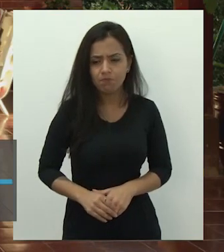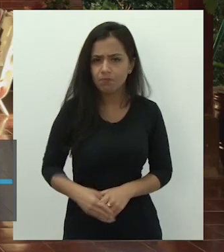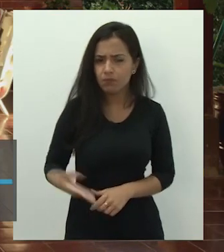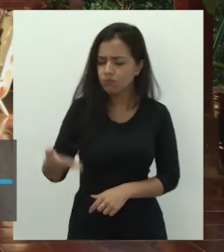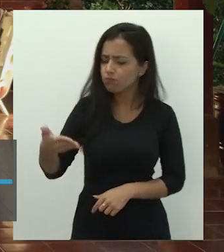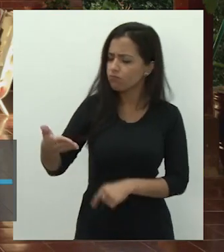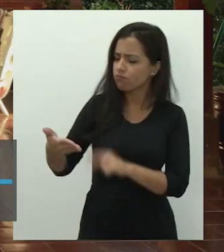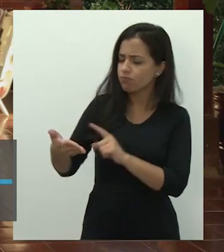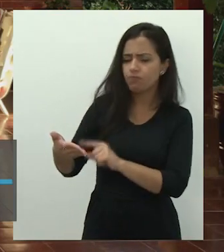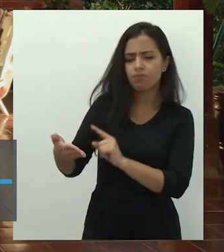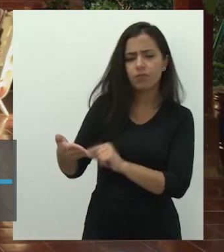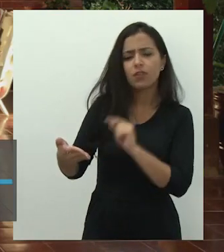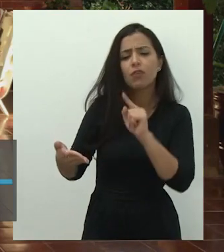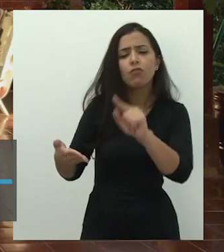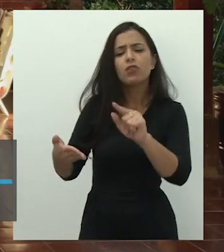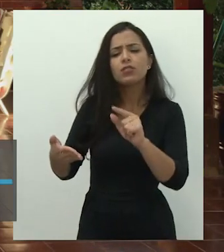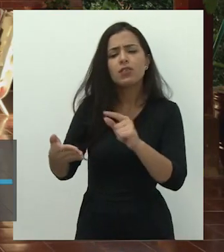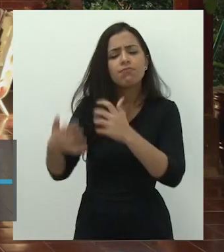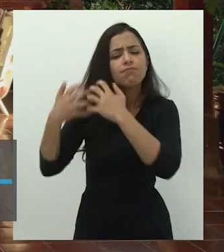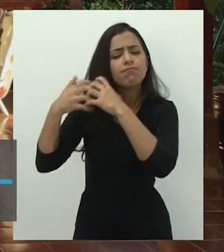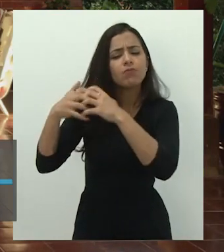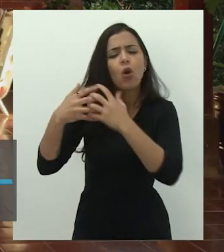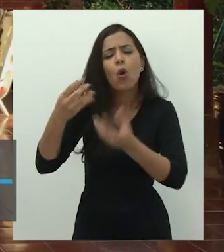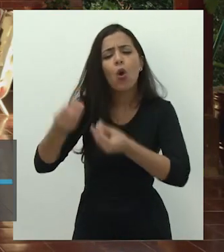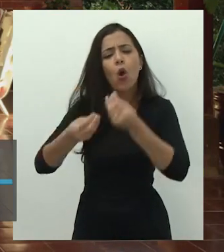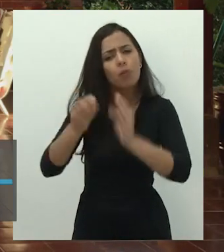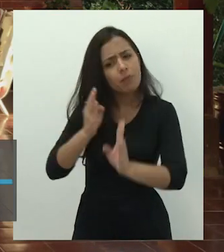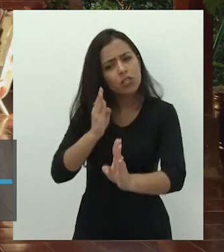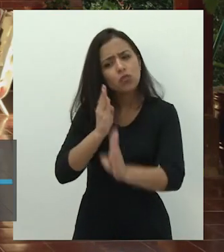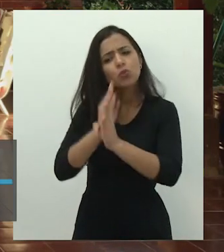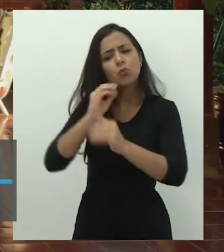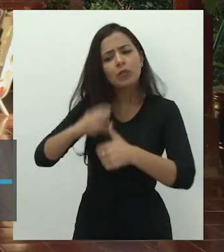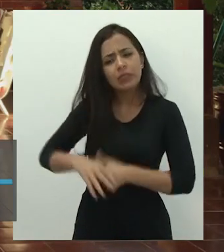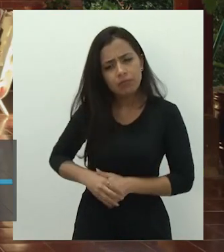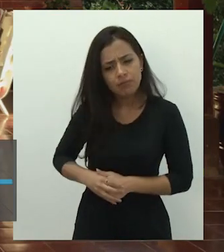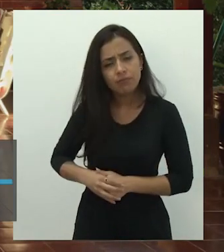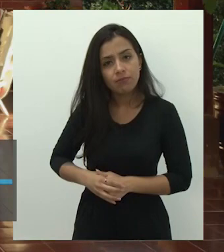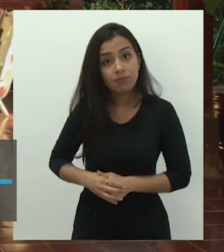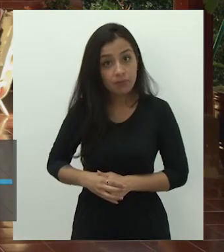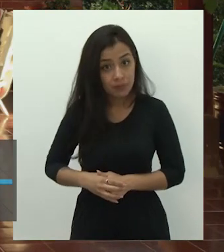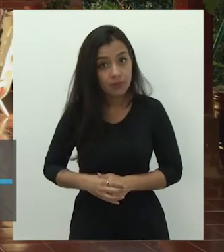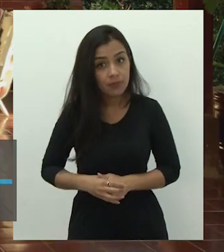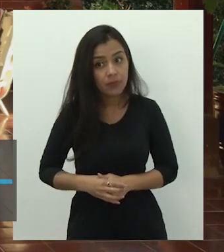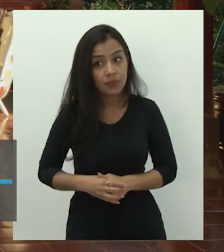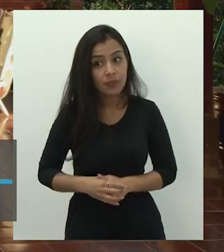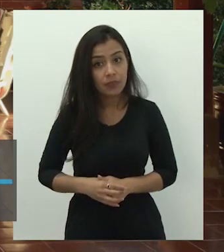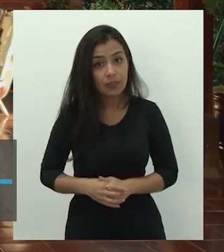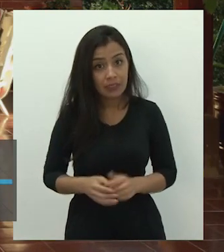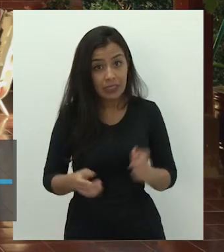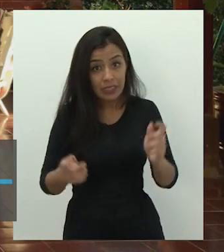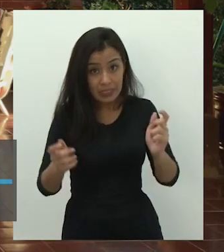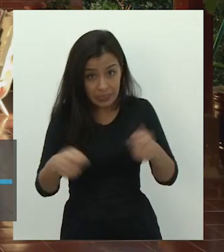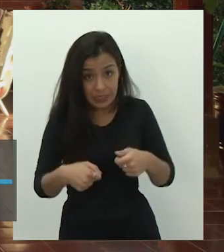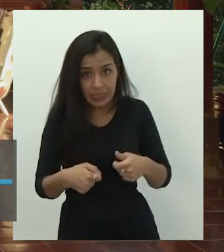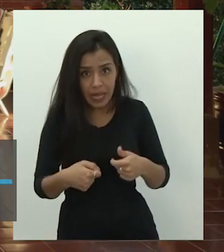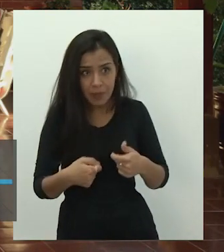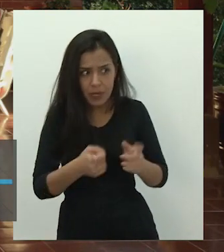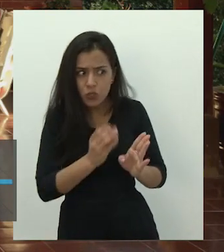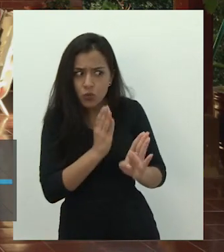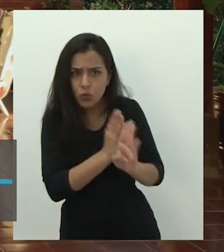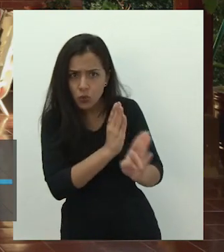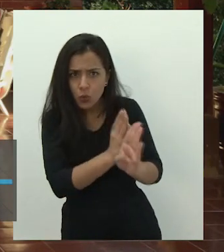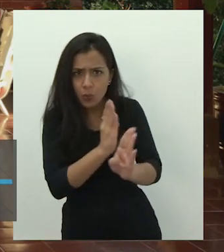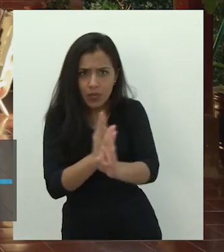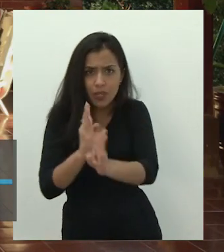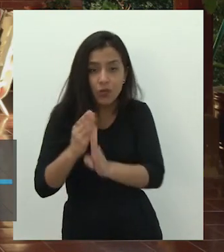para descobrir como completar? Será que dá para descobrir como completar se